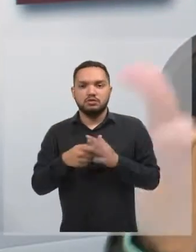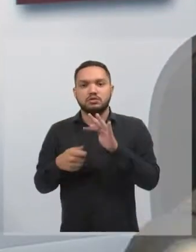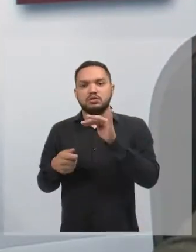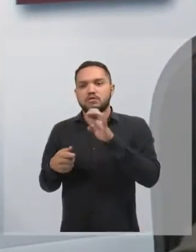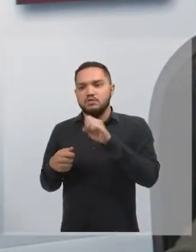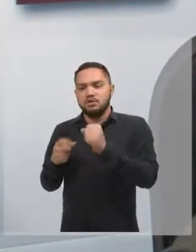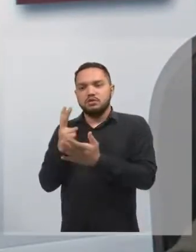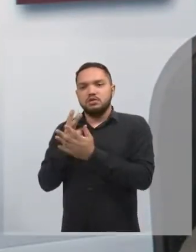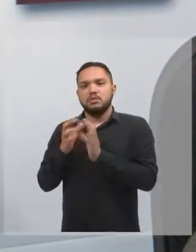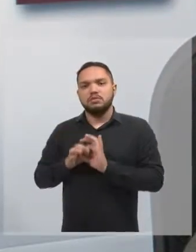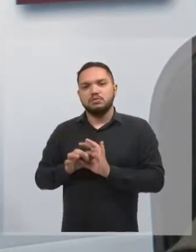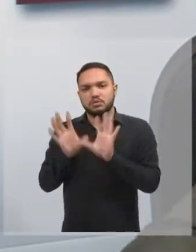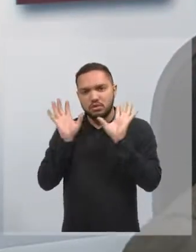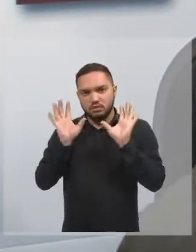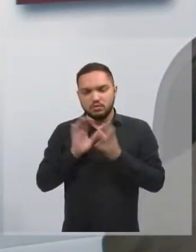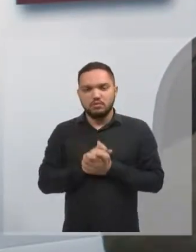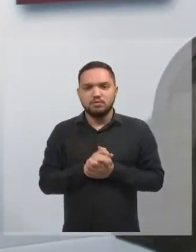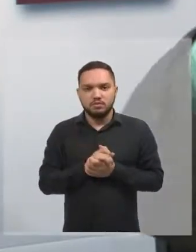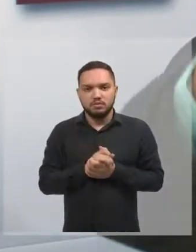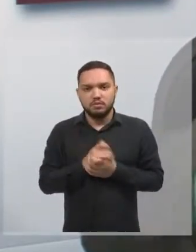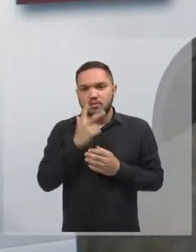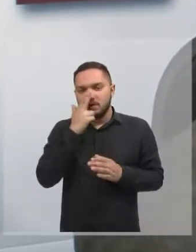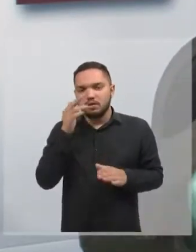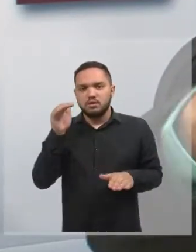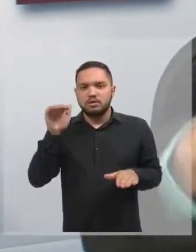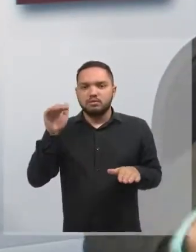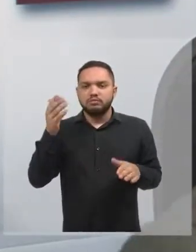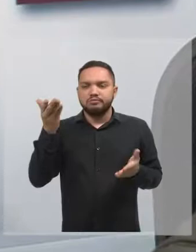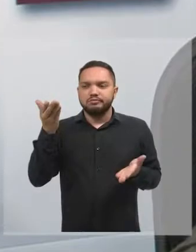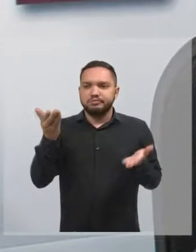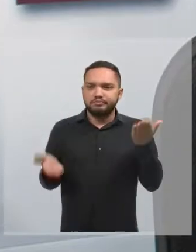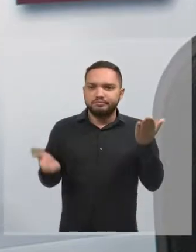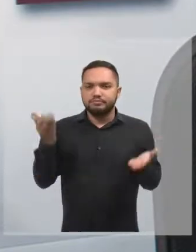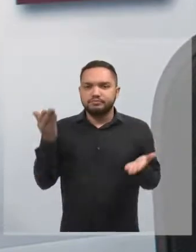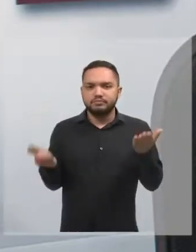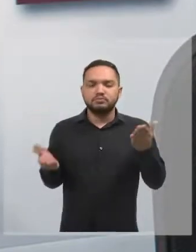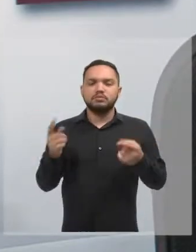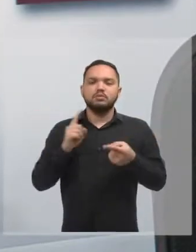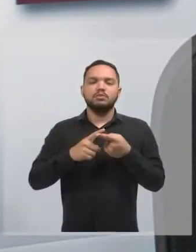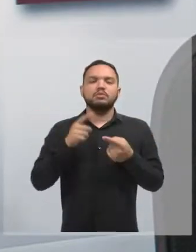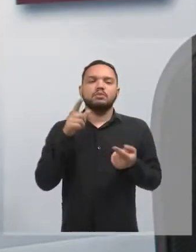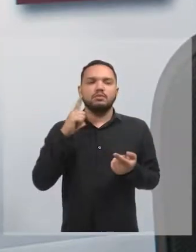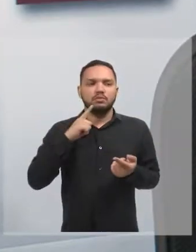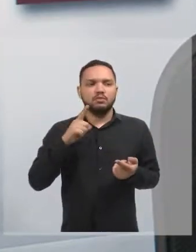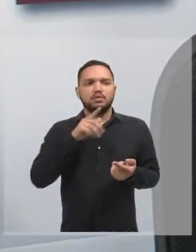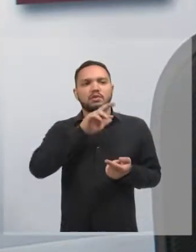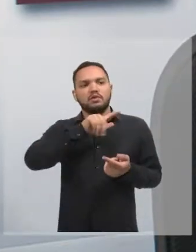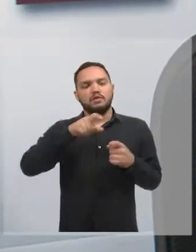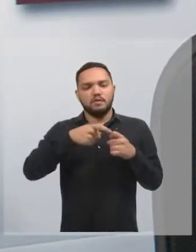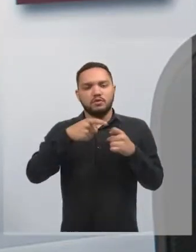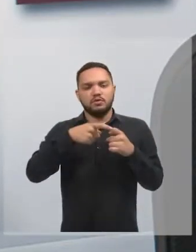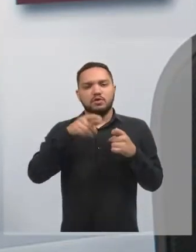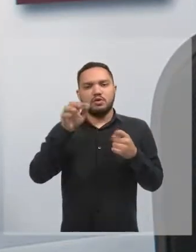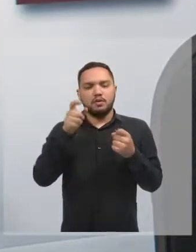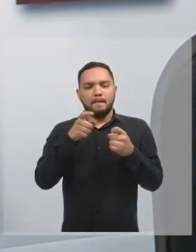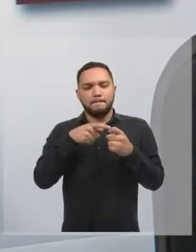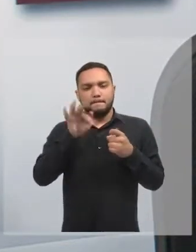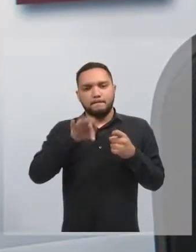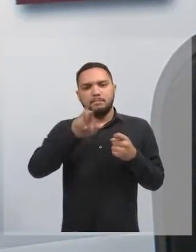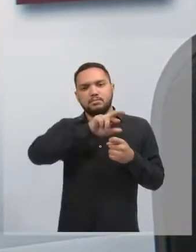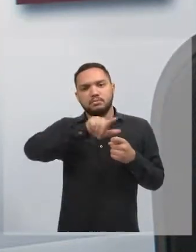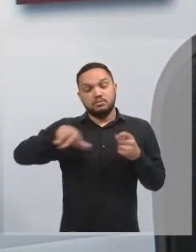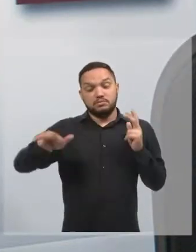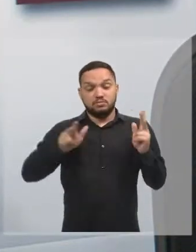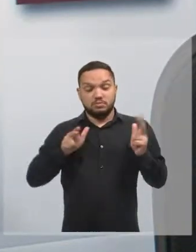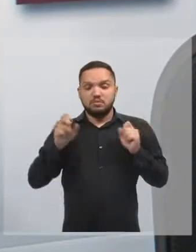o FIES autorizava. Quer dizer, havia desproporções muito grandes. O cara podia Tinha várias faculdades de medicina que ele podia fazer no setor